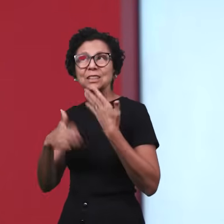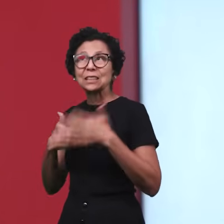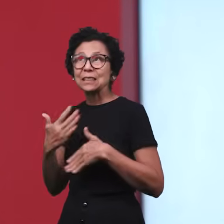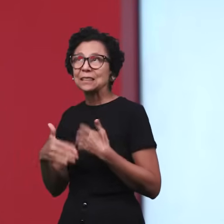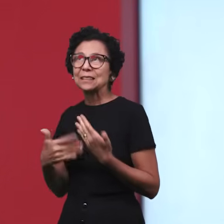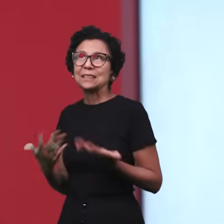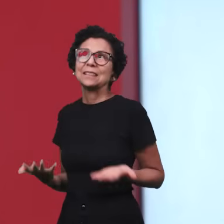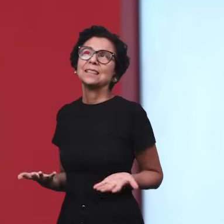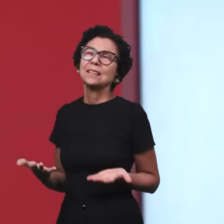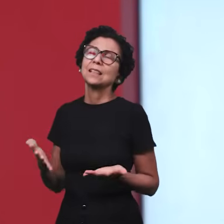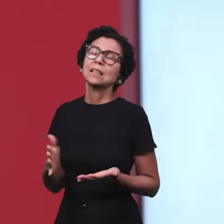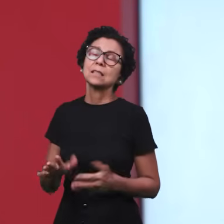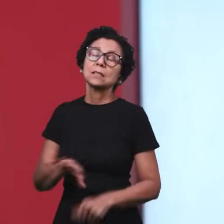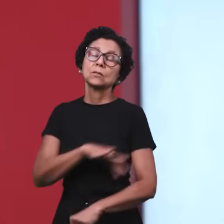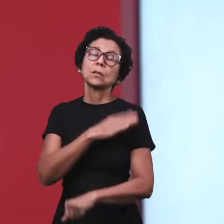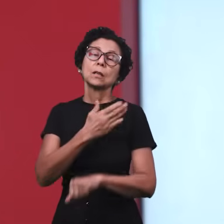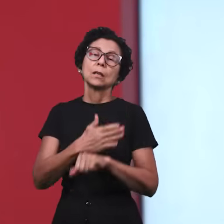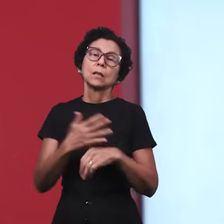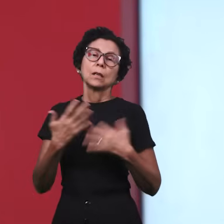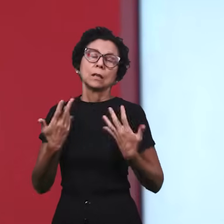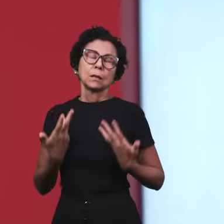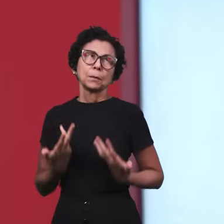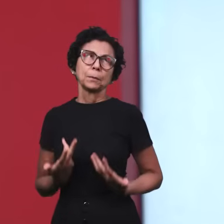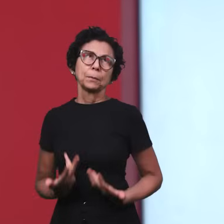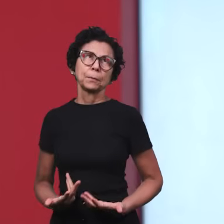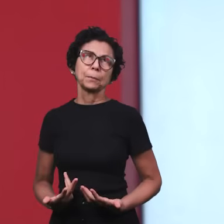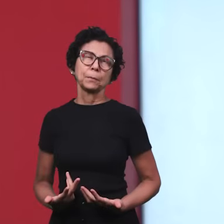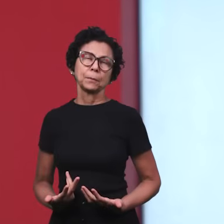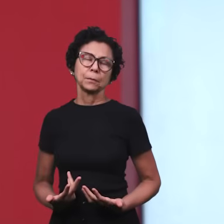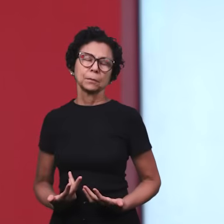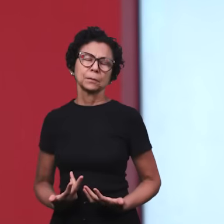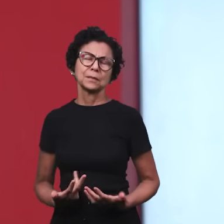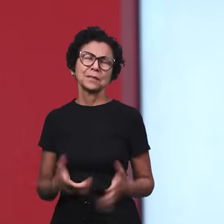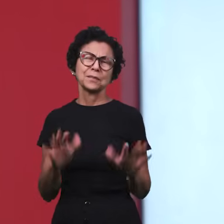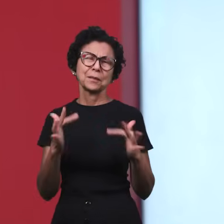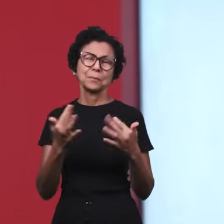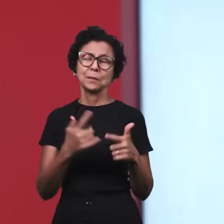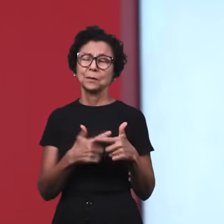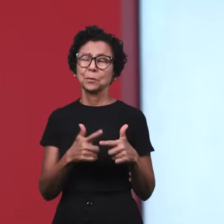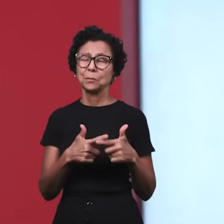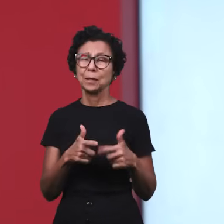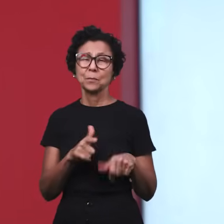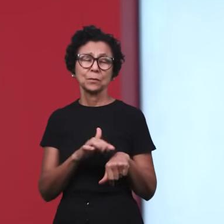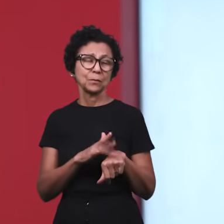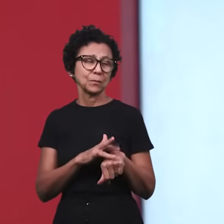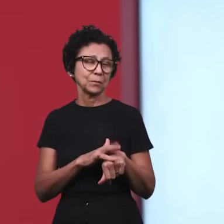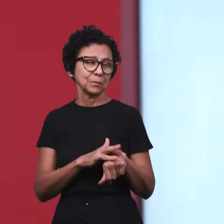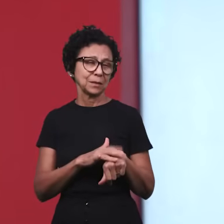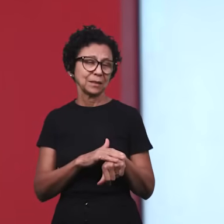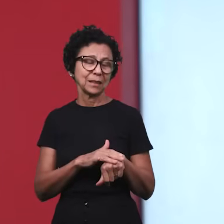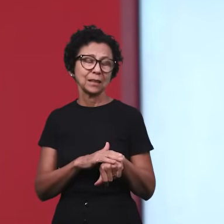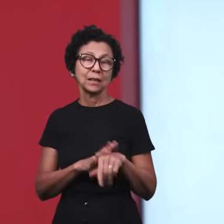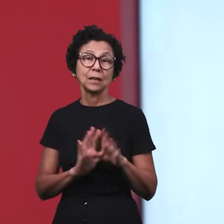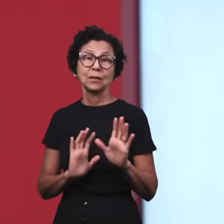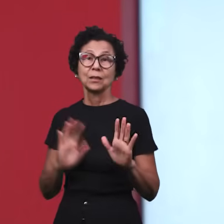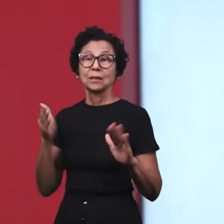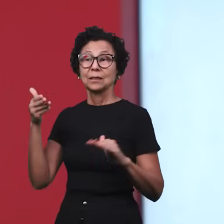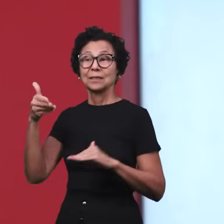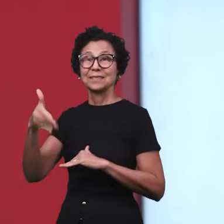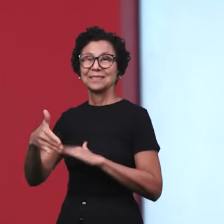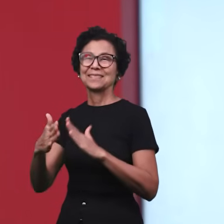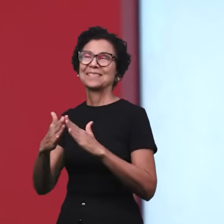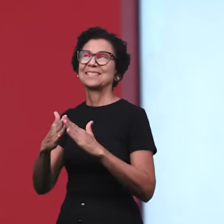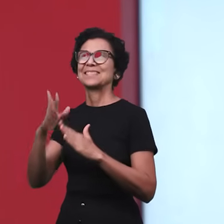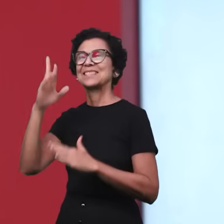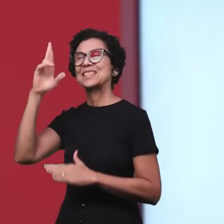que às vezes o nosso dia foi cansativo, às vezes nós estamos com um problema familiar, uma enfermidade, mas quando nós chegamos à casa